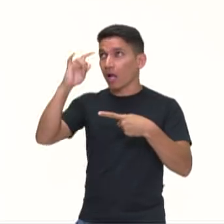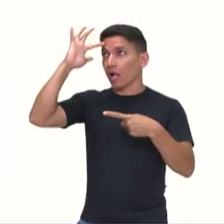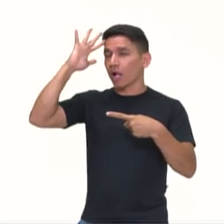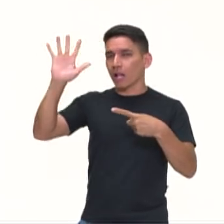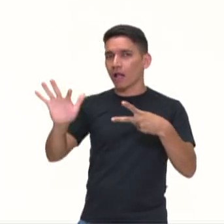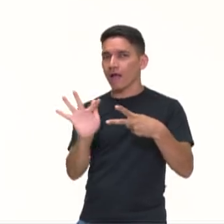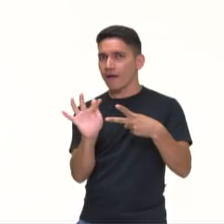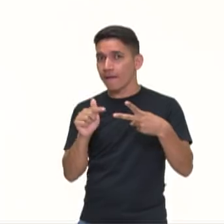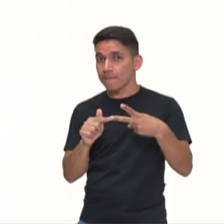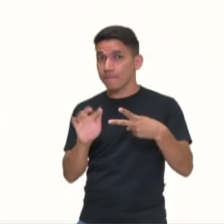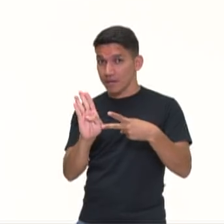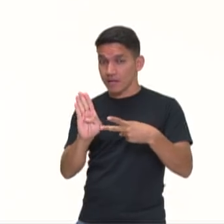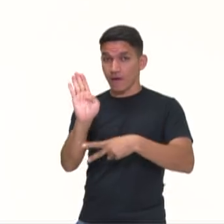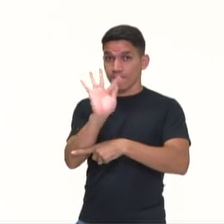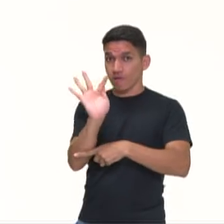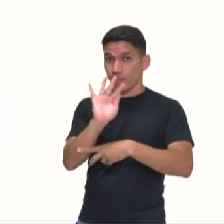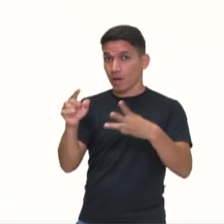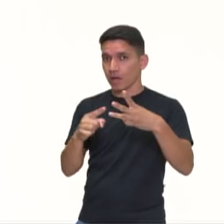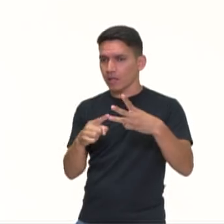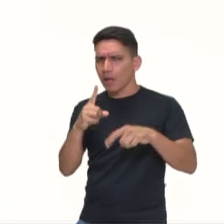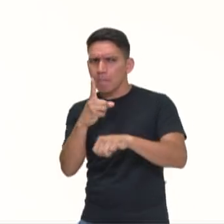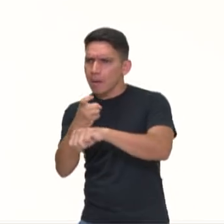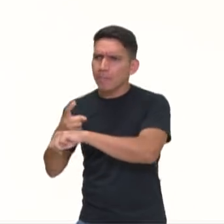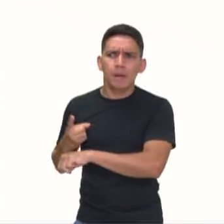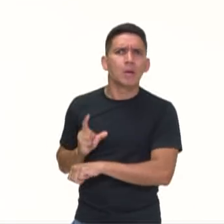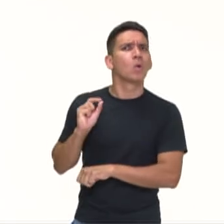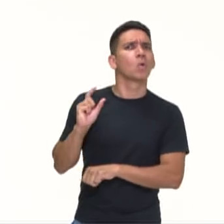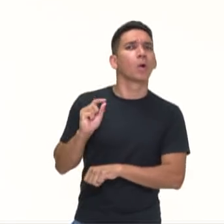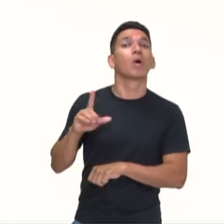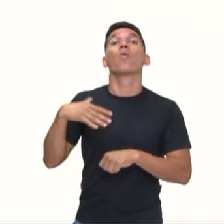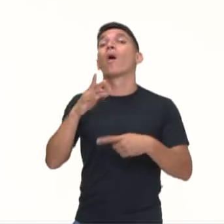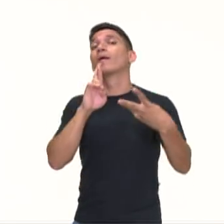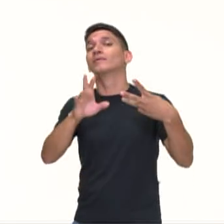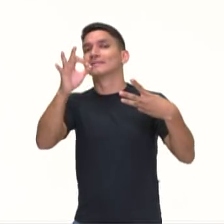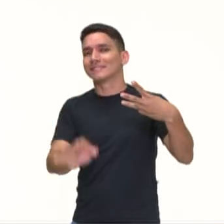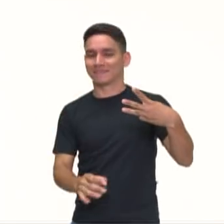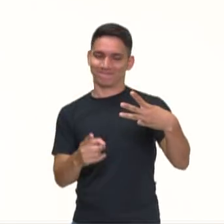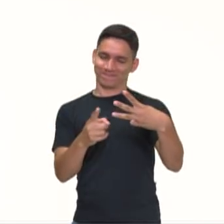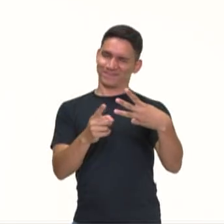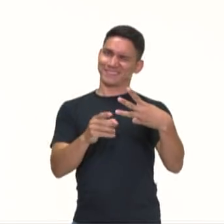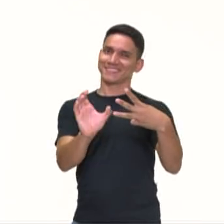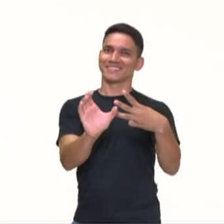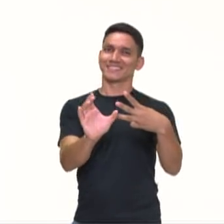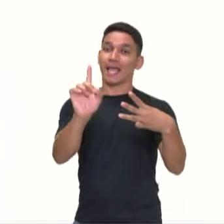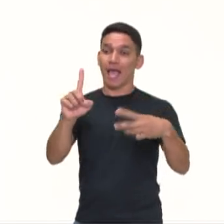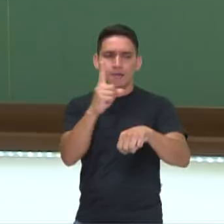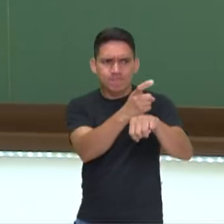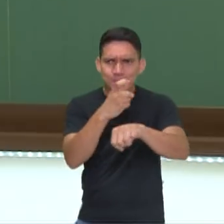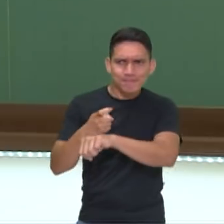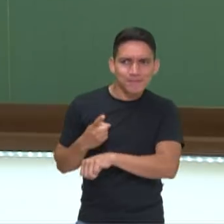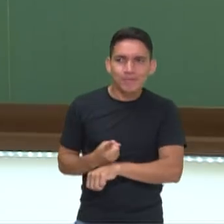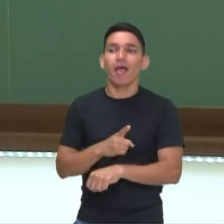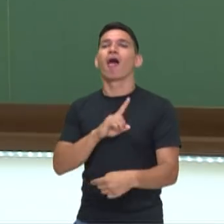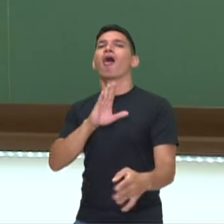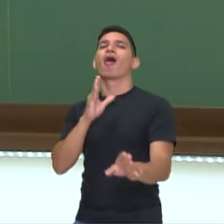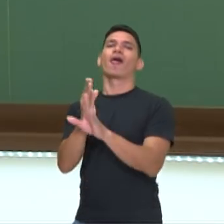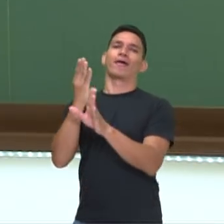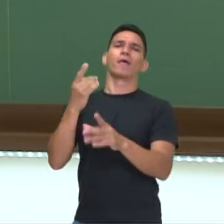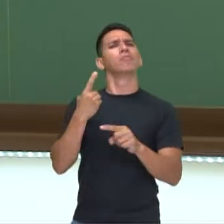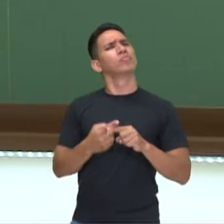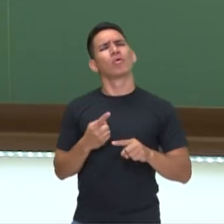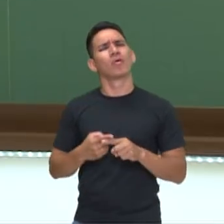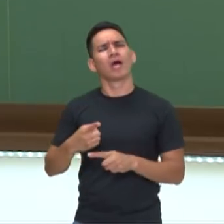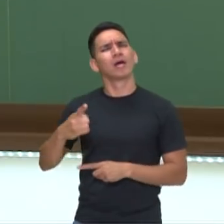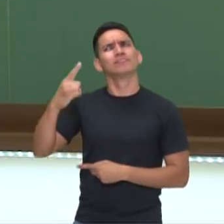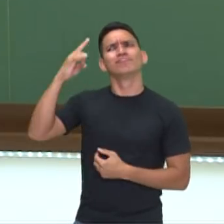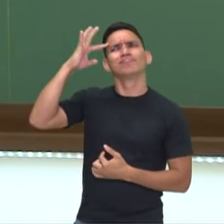formal ou letra C, intuitiva? Vamos descobrir a resposta correta? Letra C, intuitiva. Então, por que intuição?